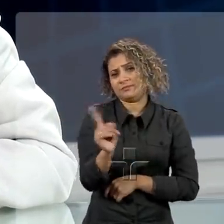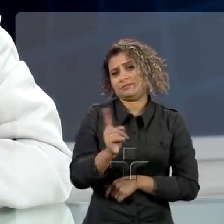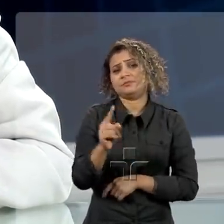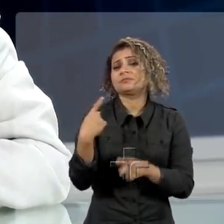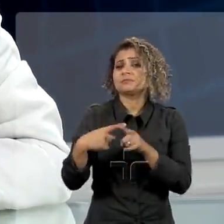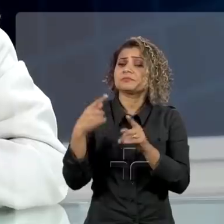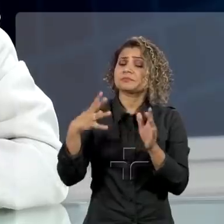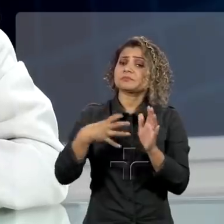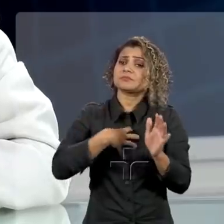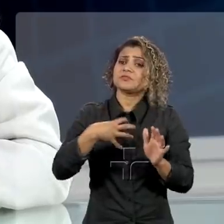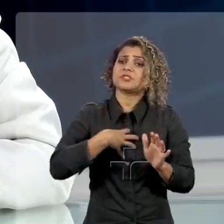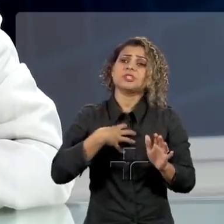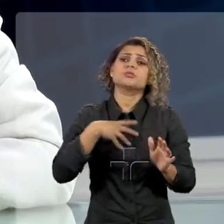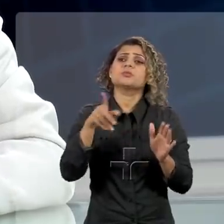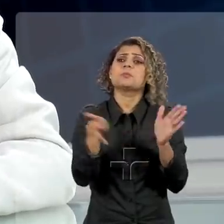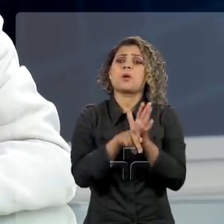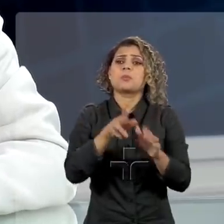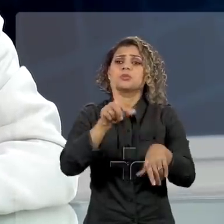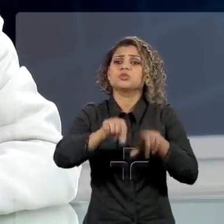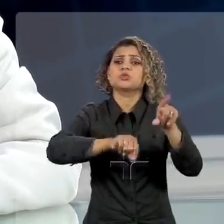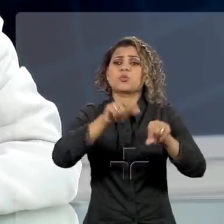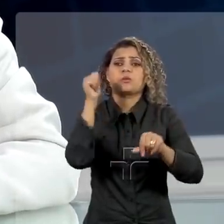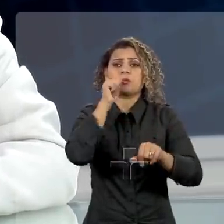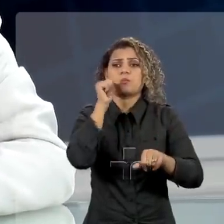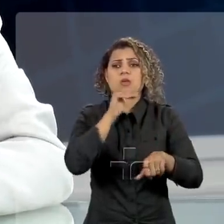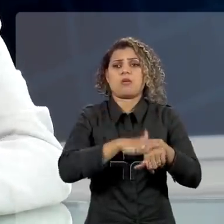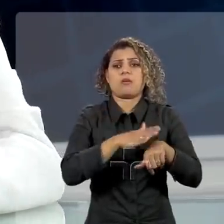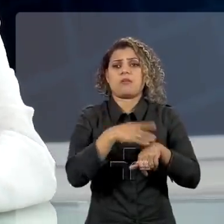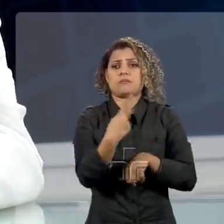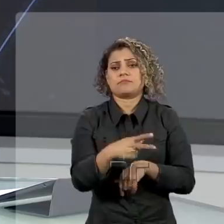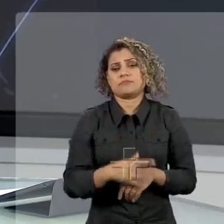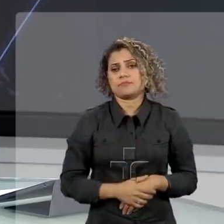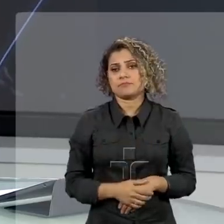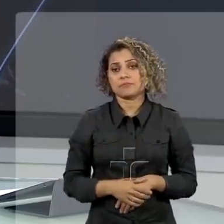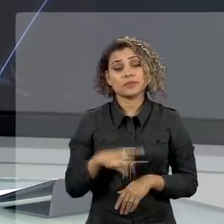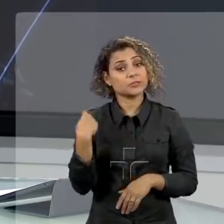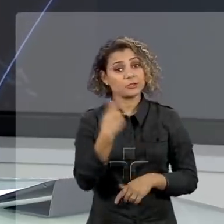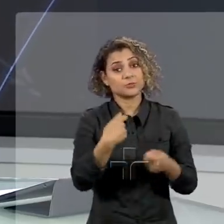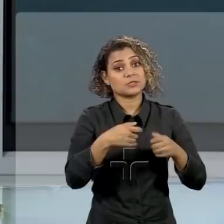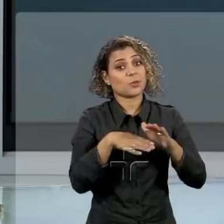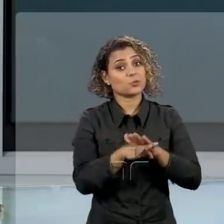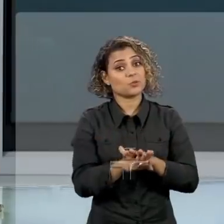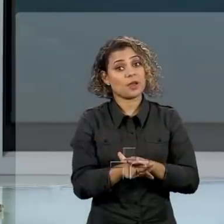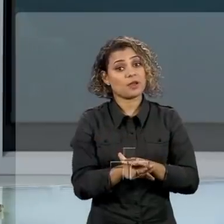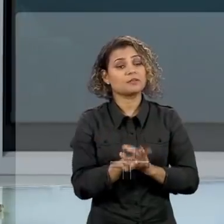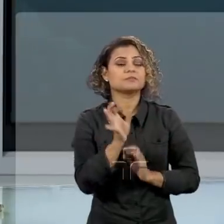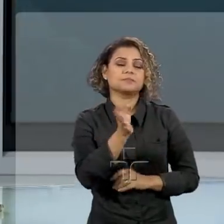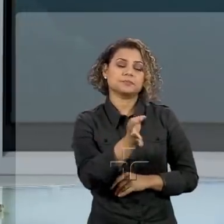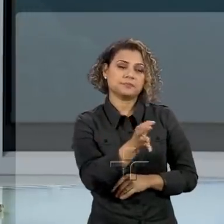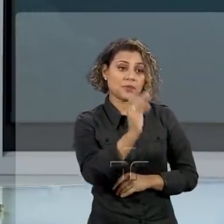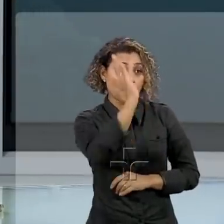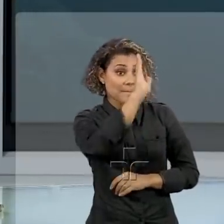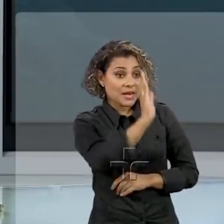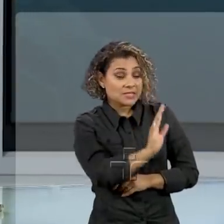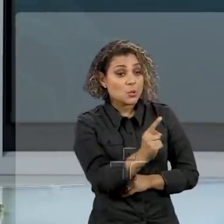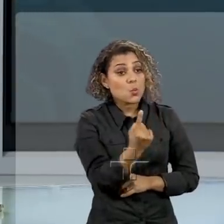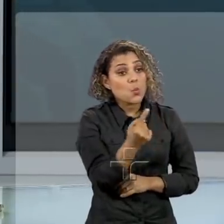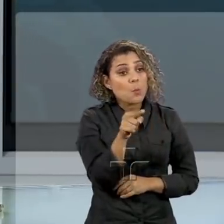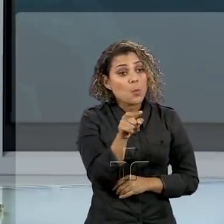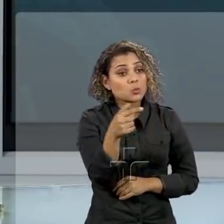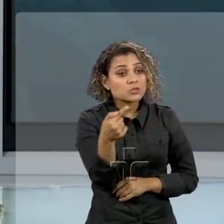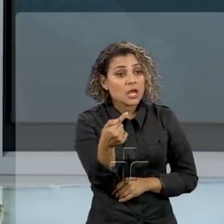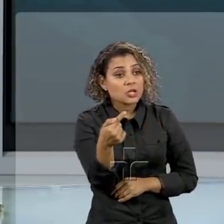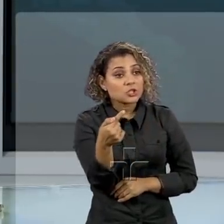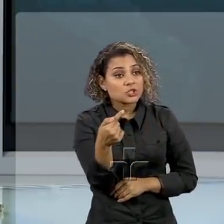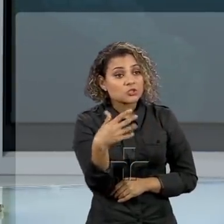da escolha e das práticas que as mulheres têm. Teremos que lidar com essa transformação. No Brasil, 1,7 filhos por